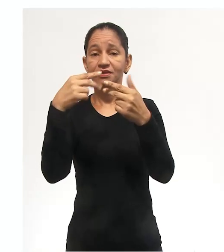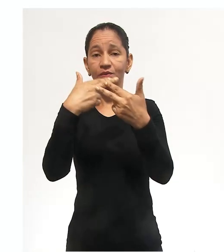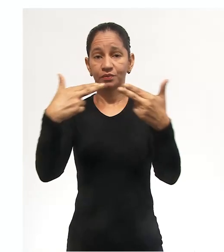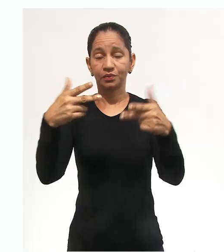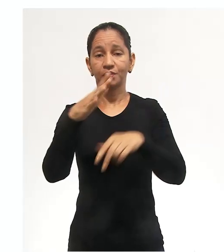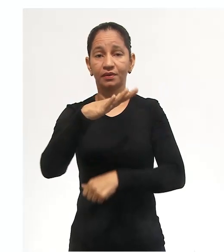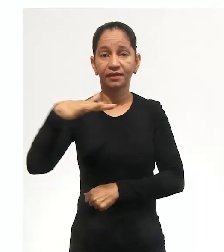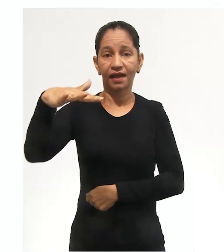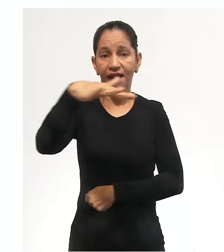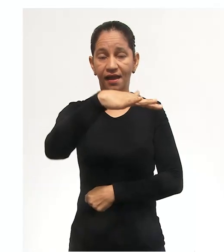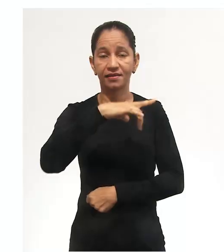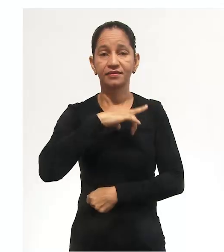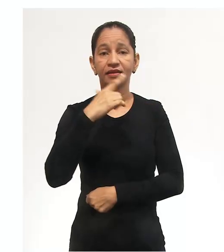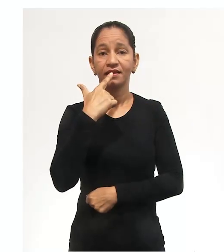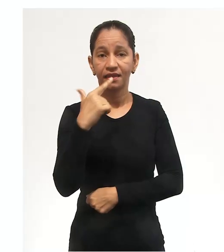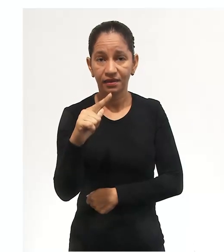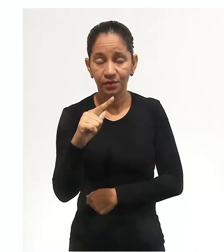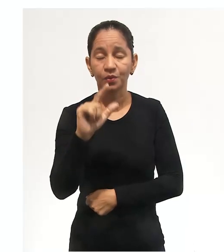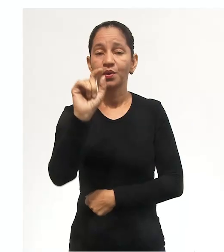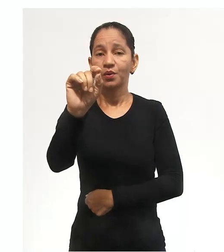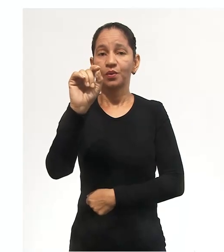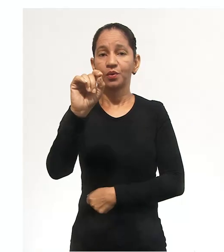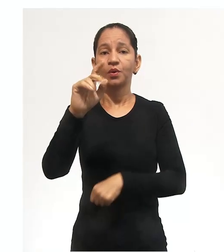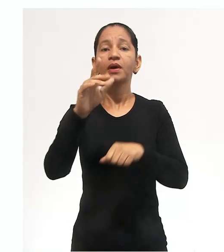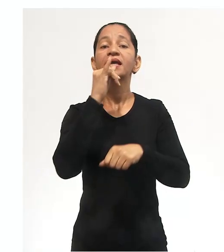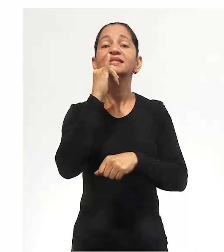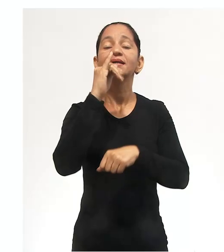tem aqui os países vizinhos aqui,